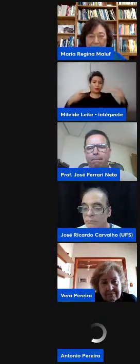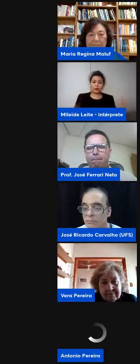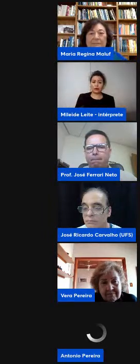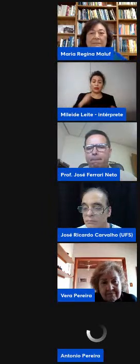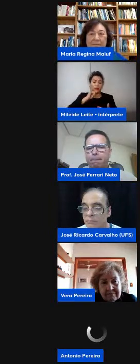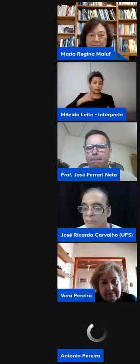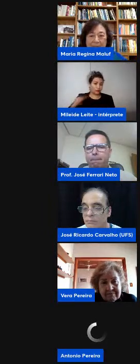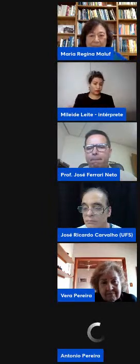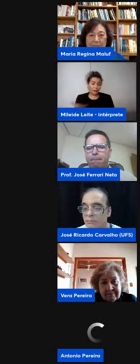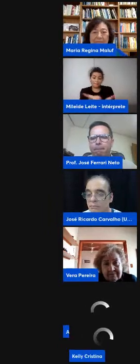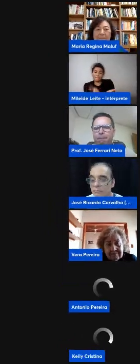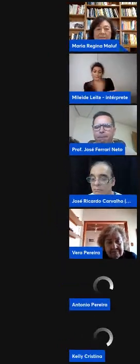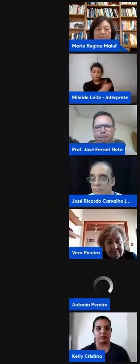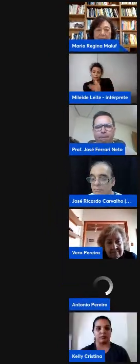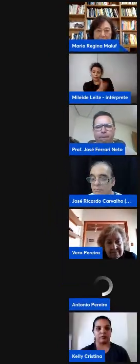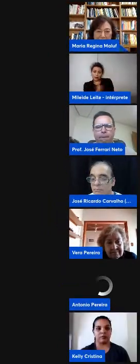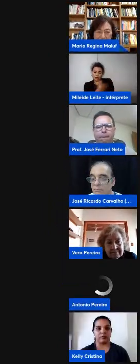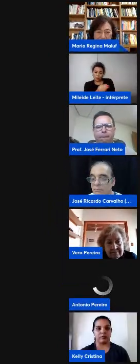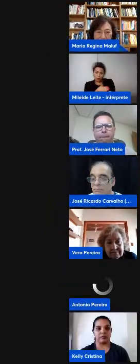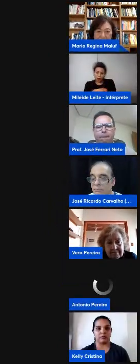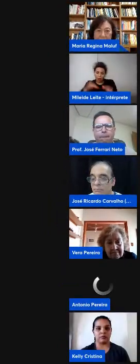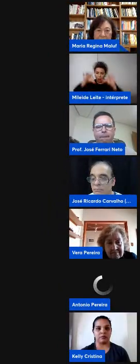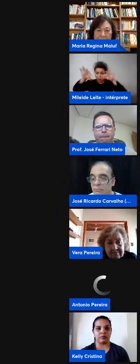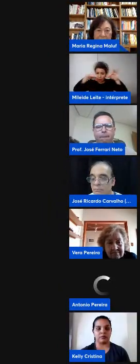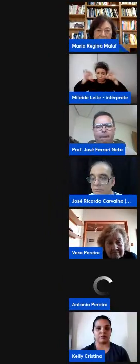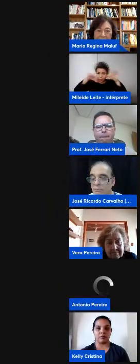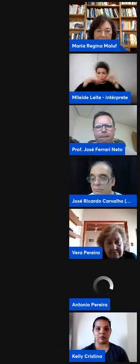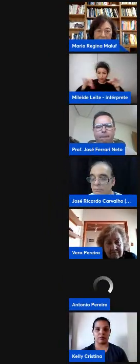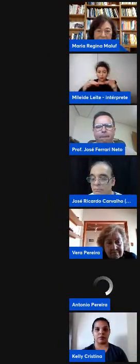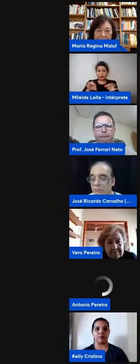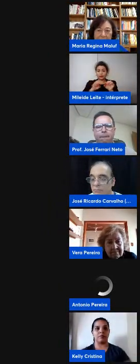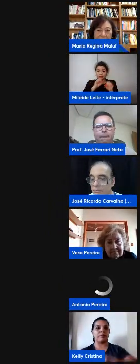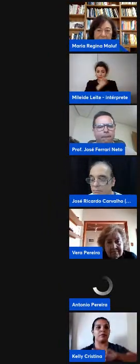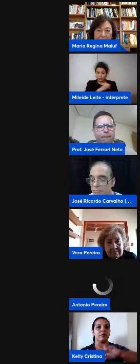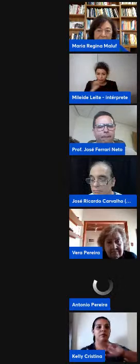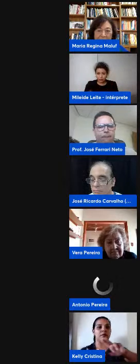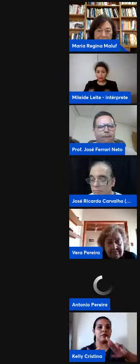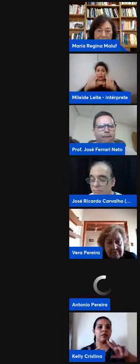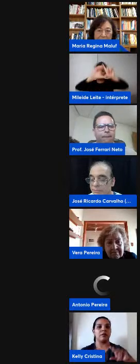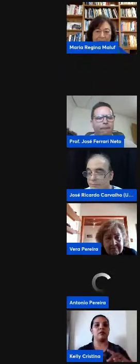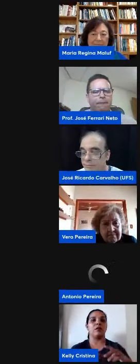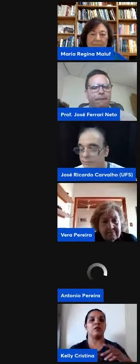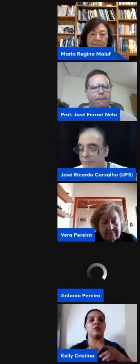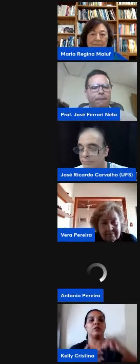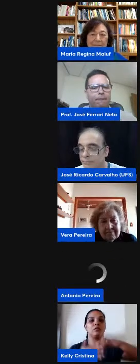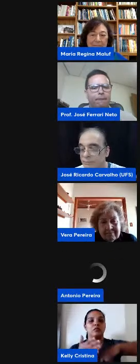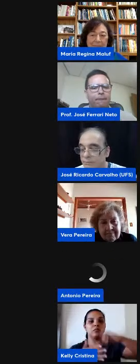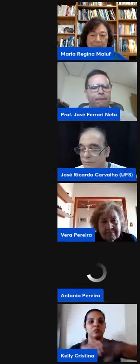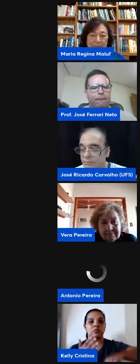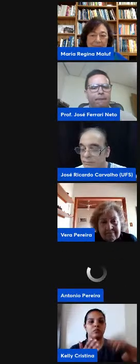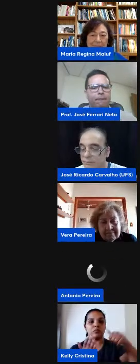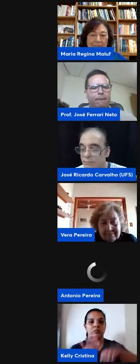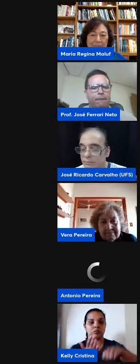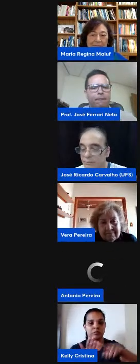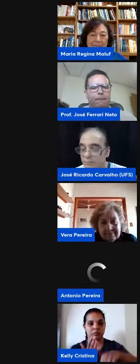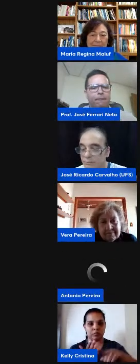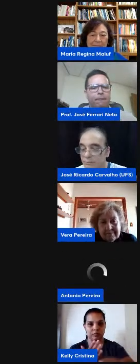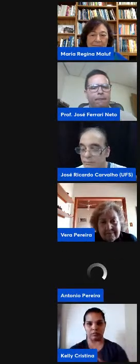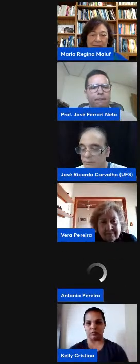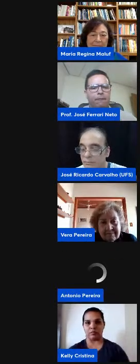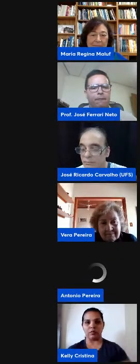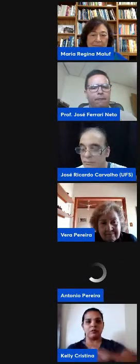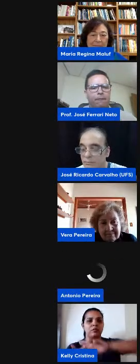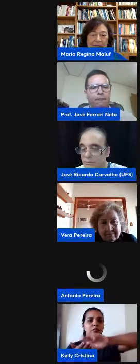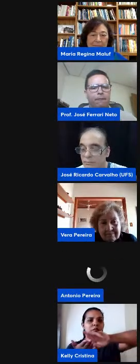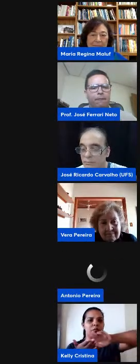manuais, né, bulas, embalagens de produtos variados, placas, documentos de identificação, que seria, entre outros.